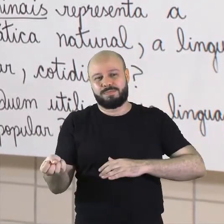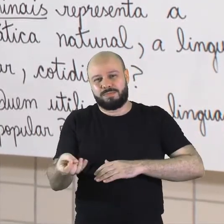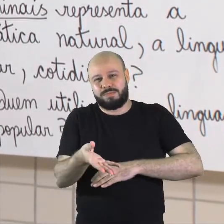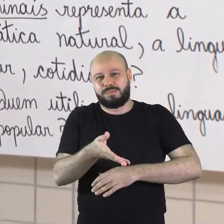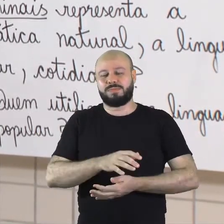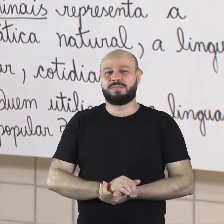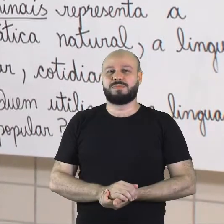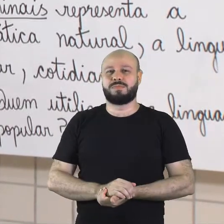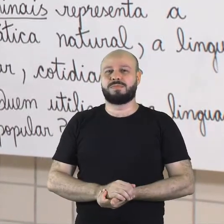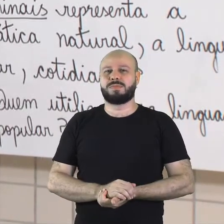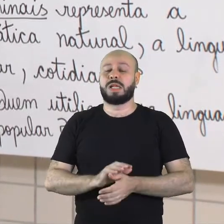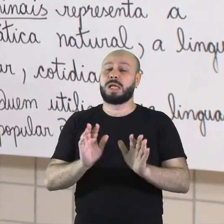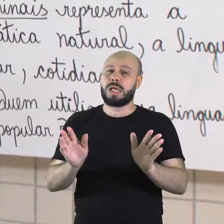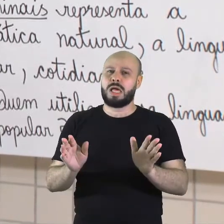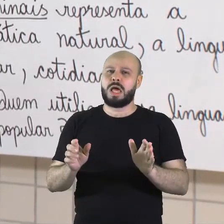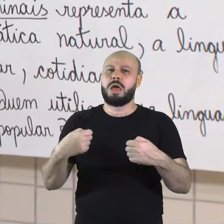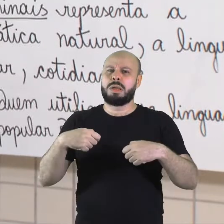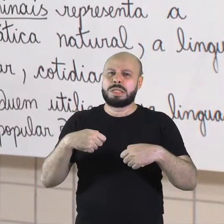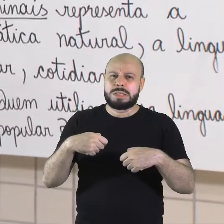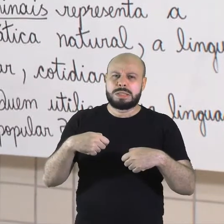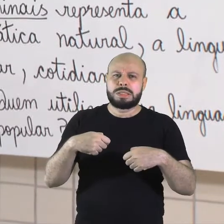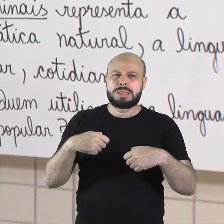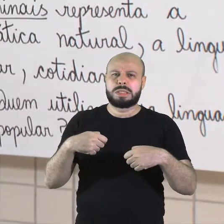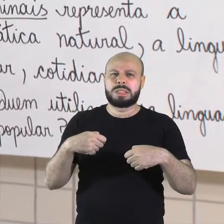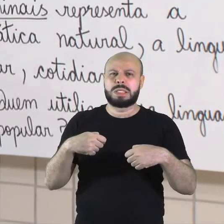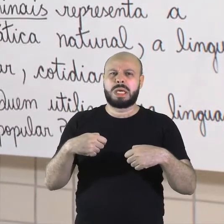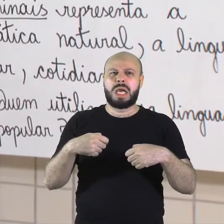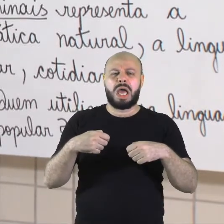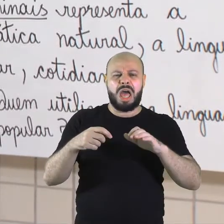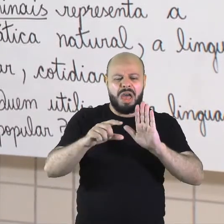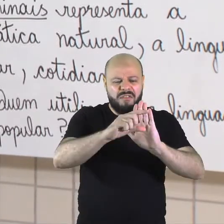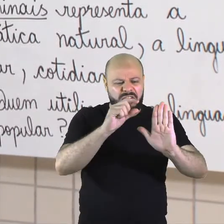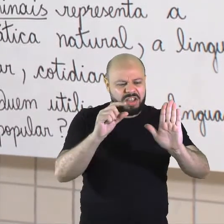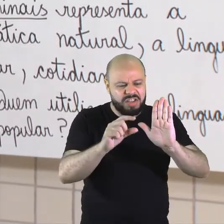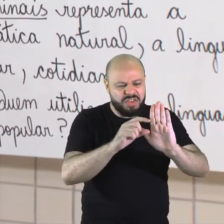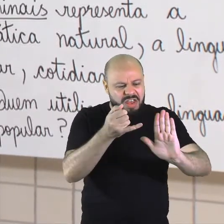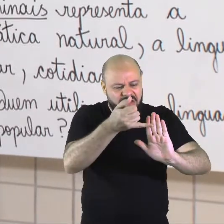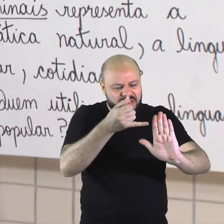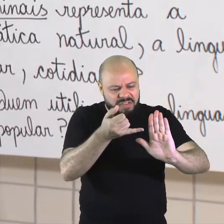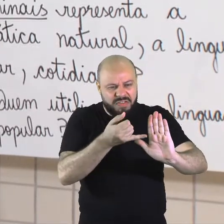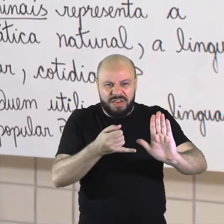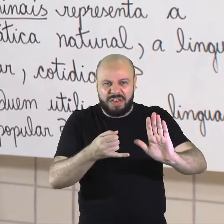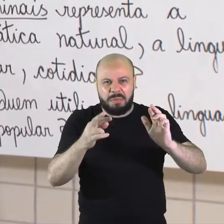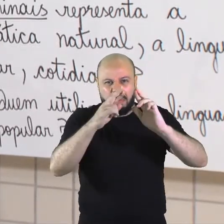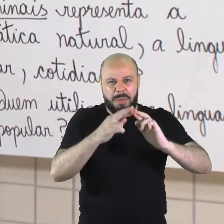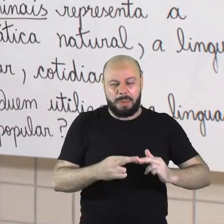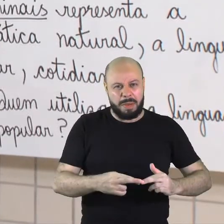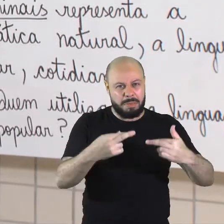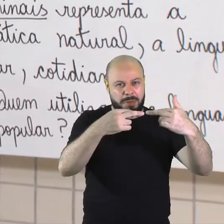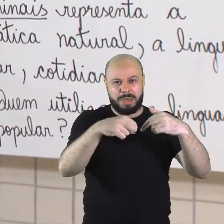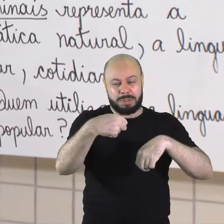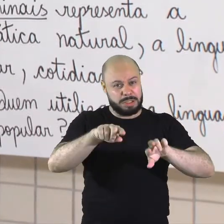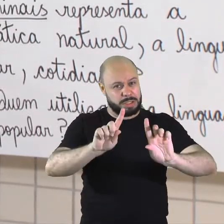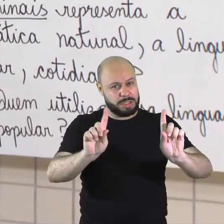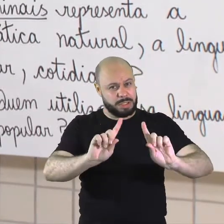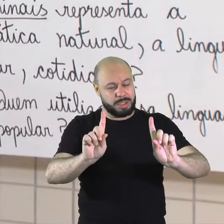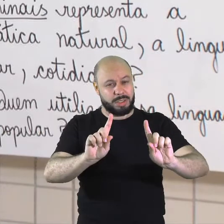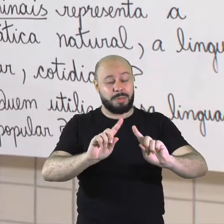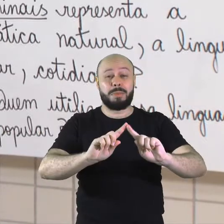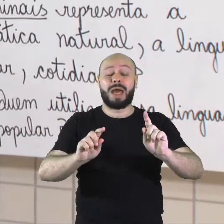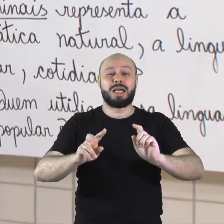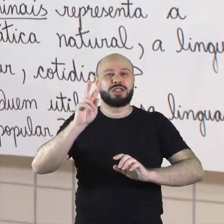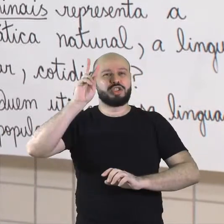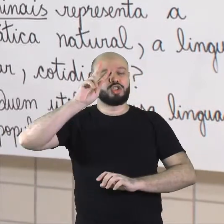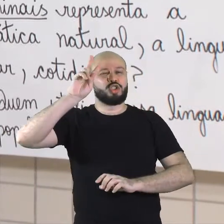essa questão de ficar preso, né, a versificação, a questão de rimas, ele traz uma